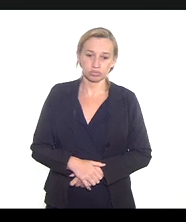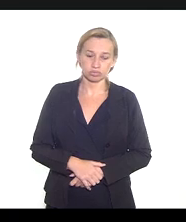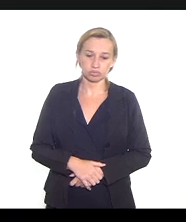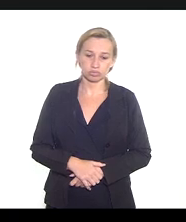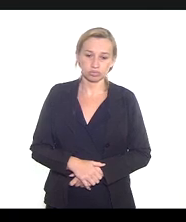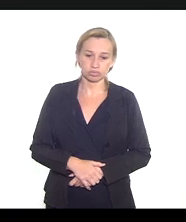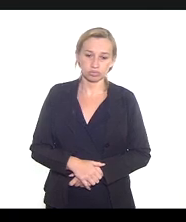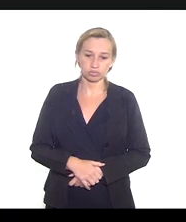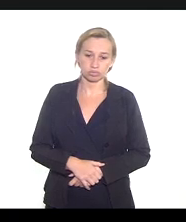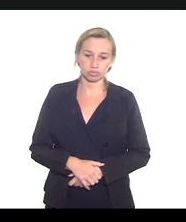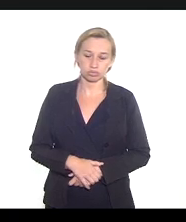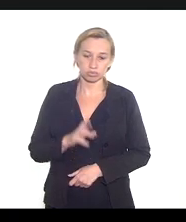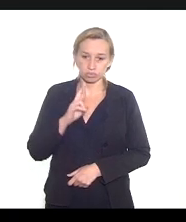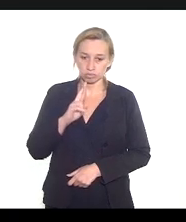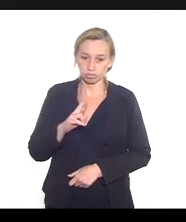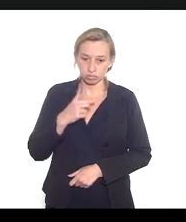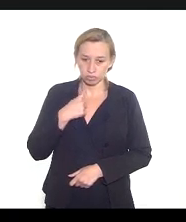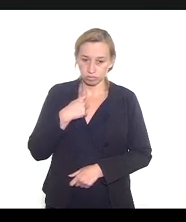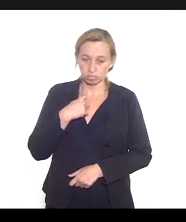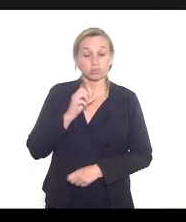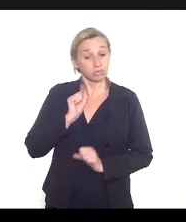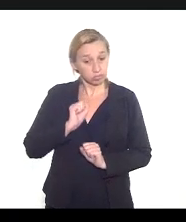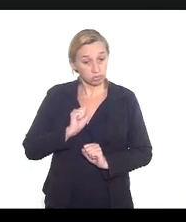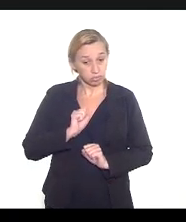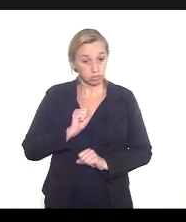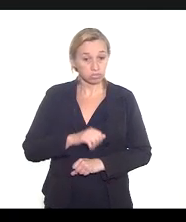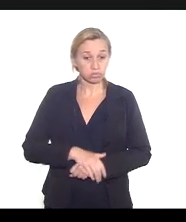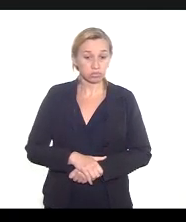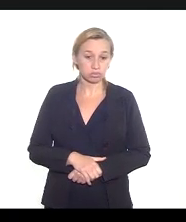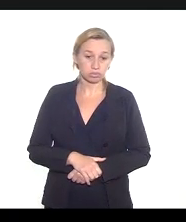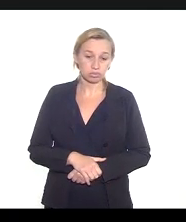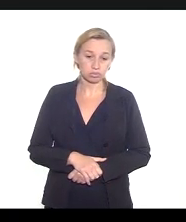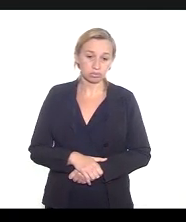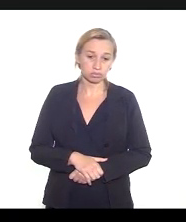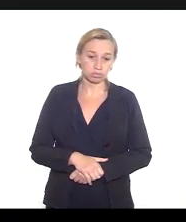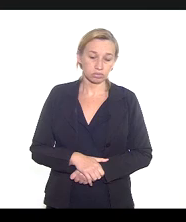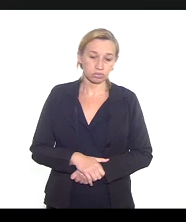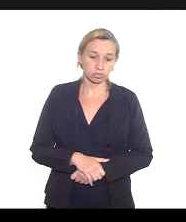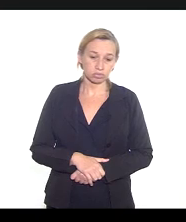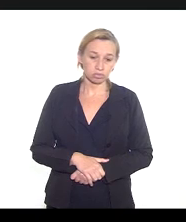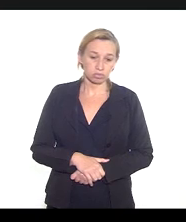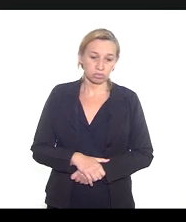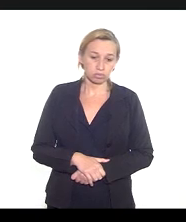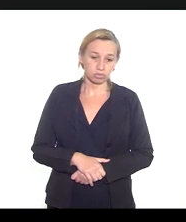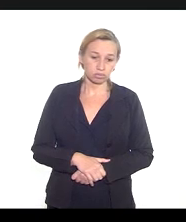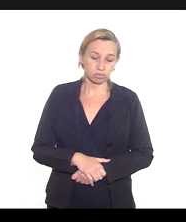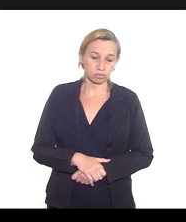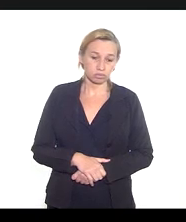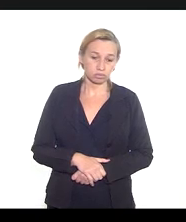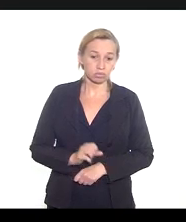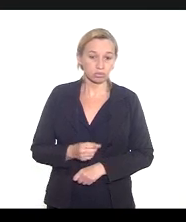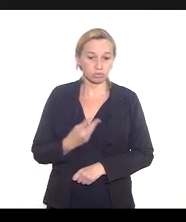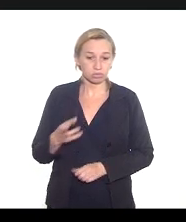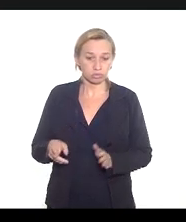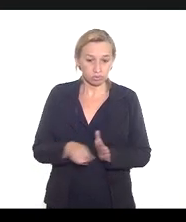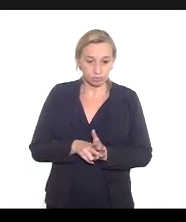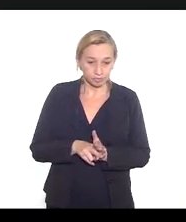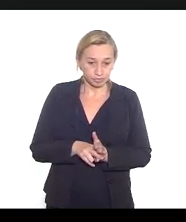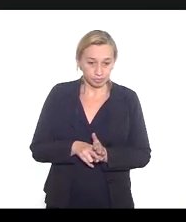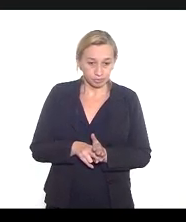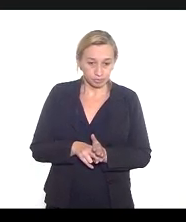eu respondo eu pois não pode ser não é quanto à resolução